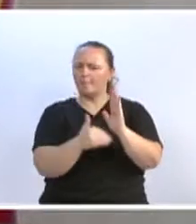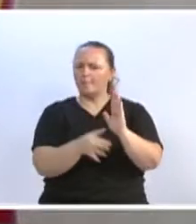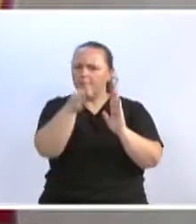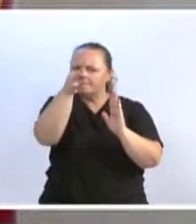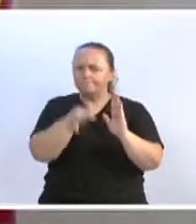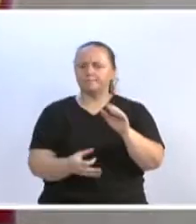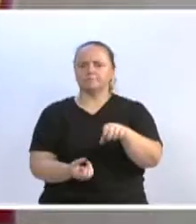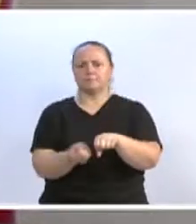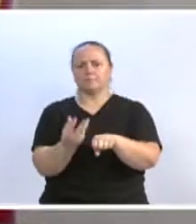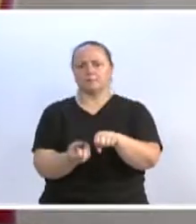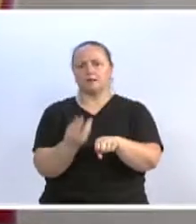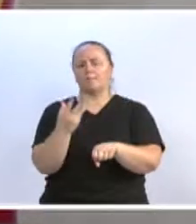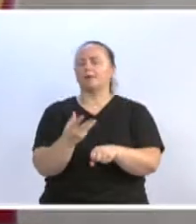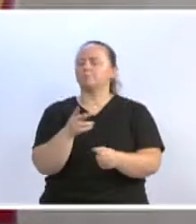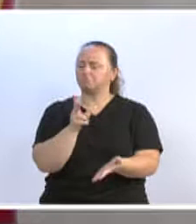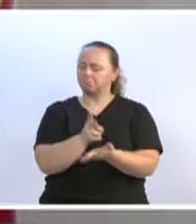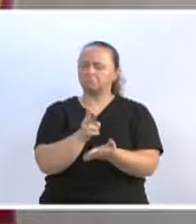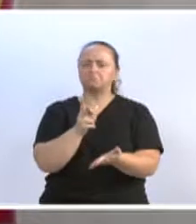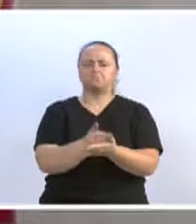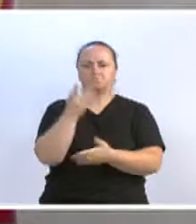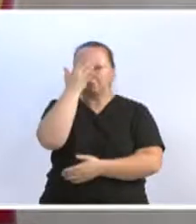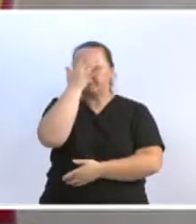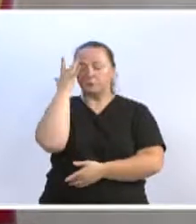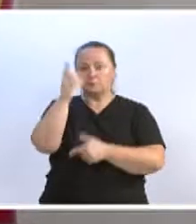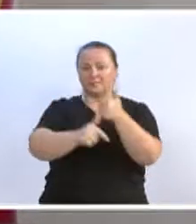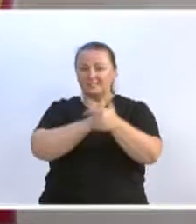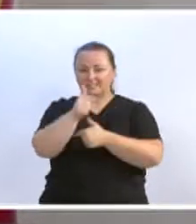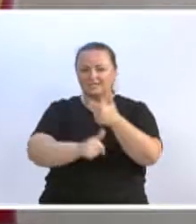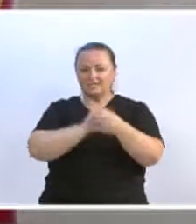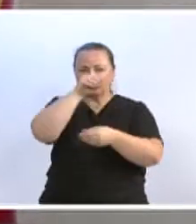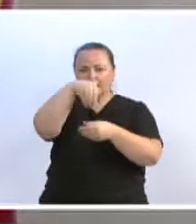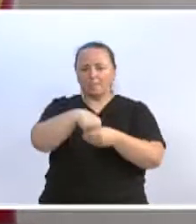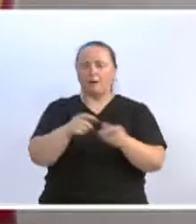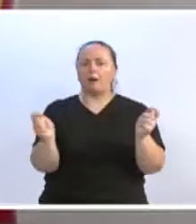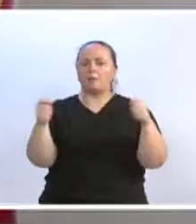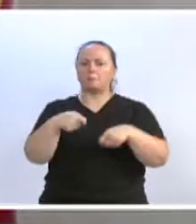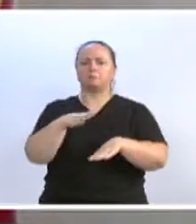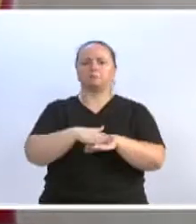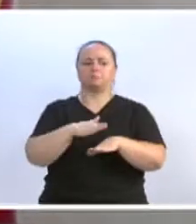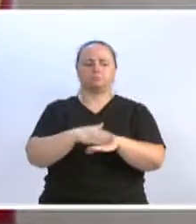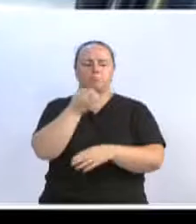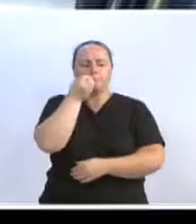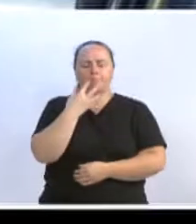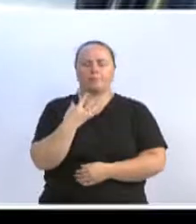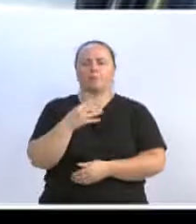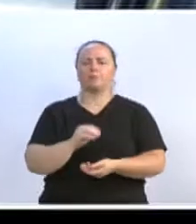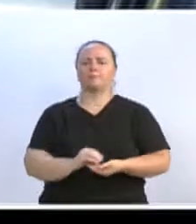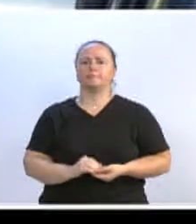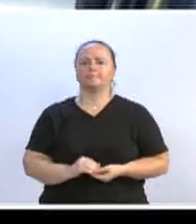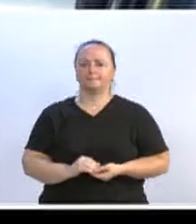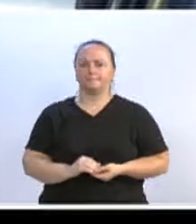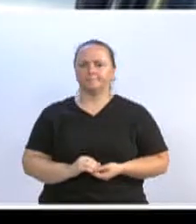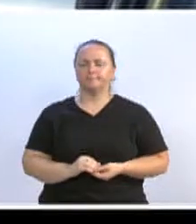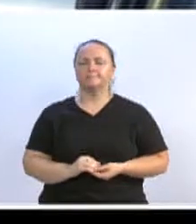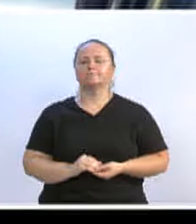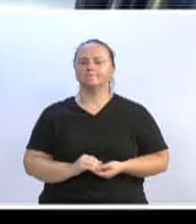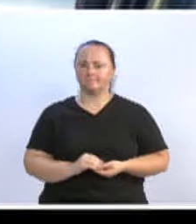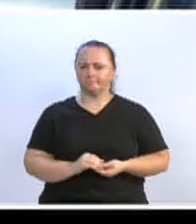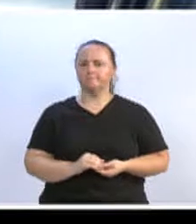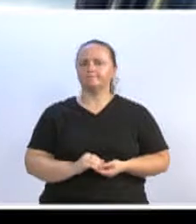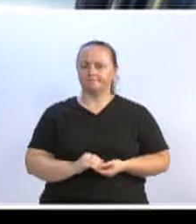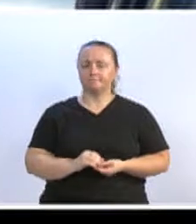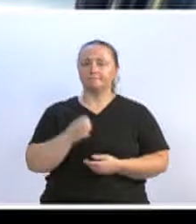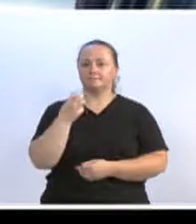de sua mãe onde por sinal temos muita gente competente e as obras executadas visando à normalidade do sistema durante os 365 dias do